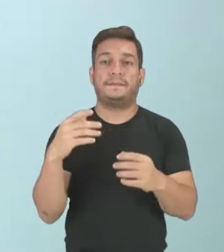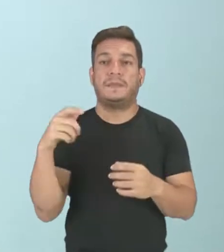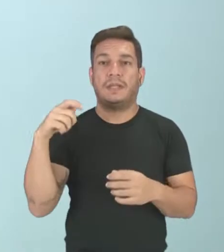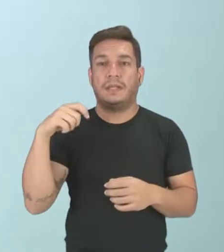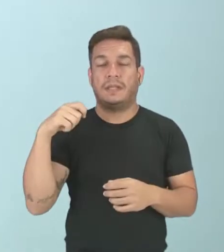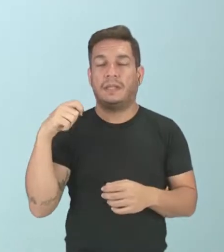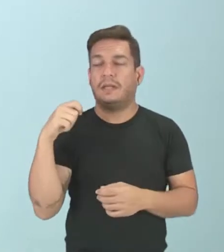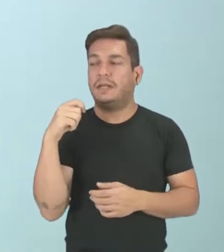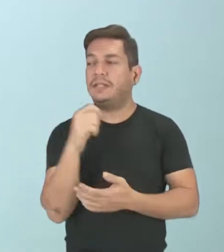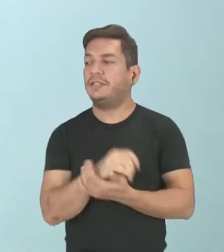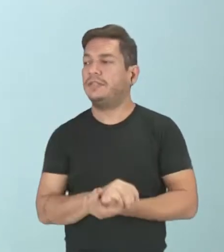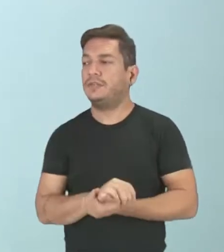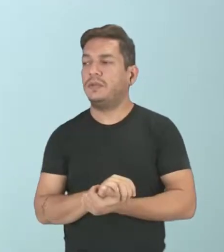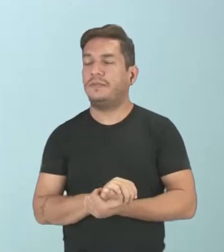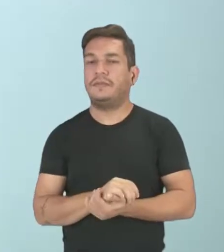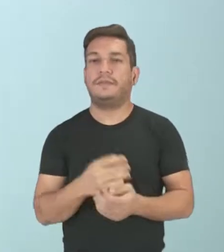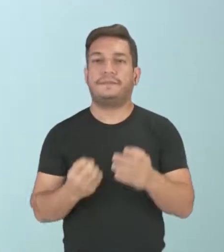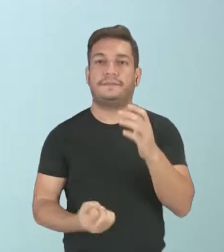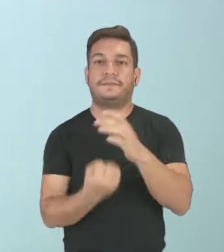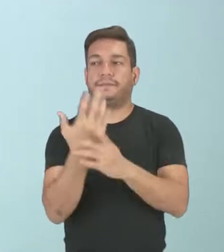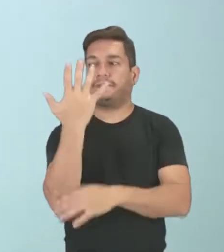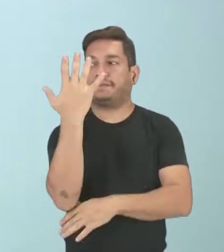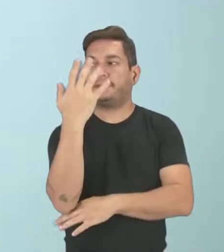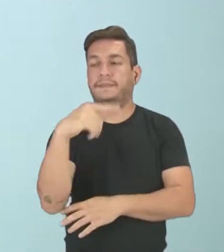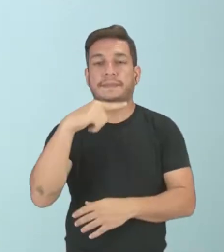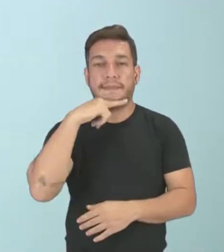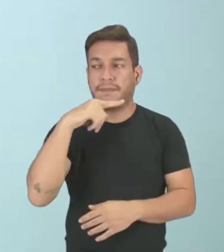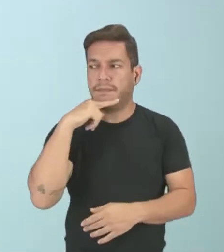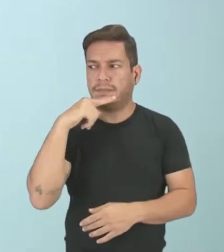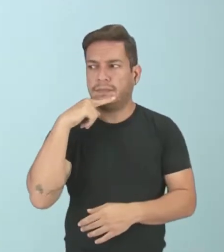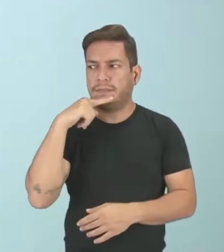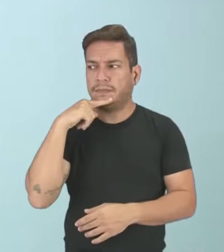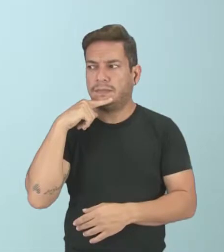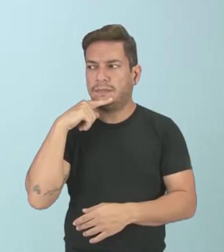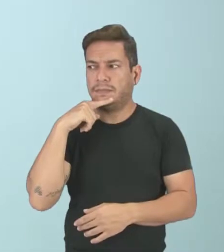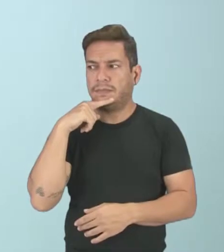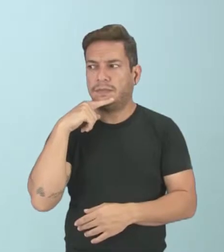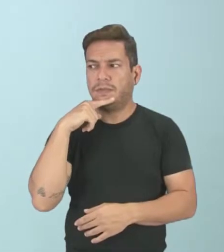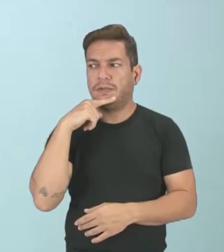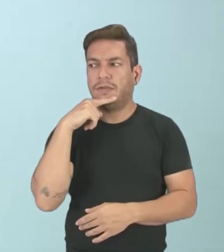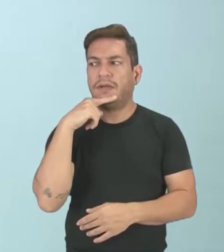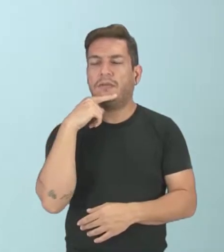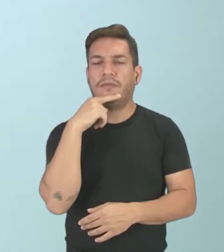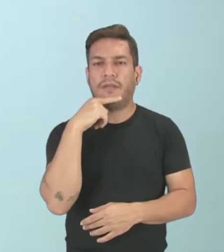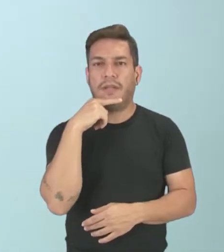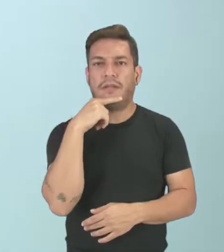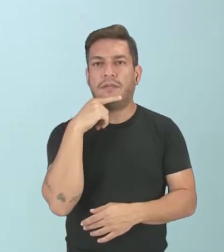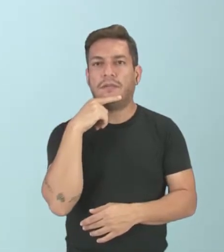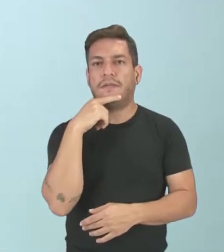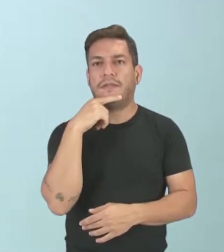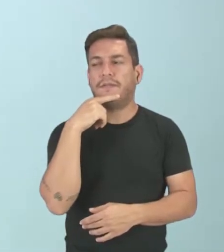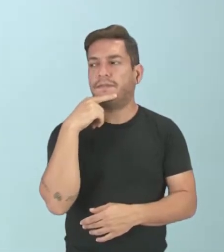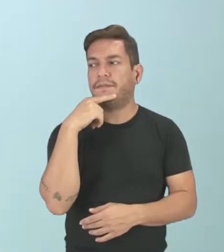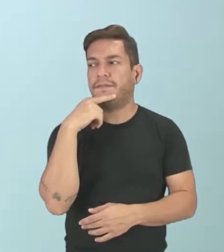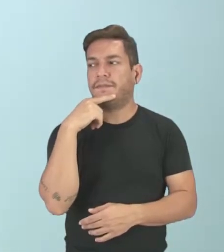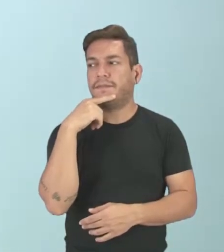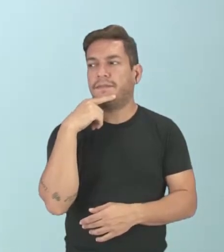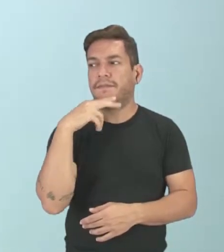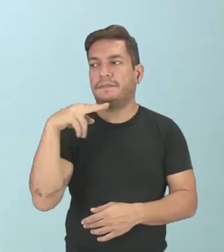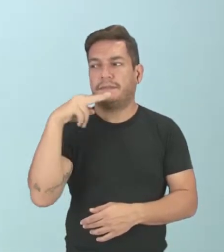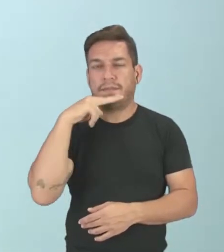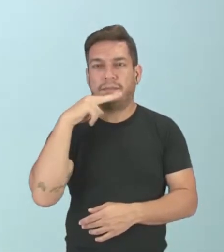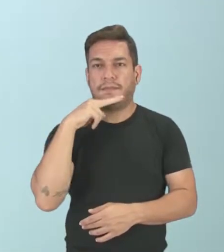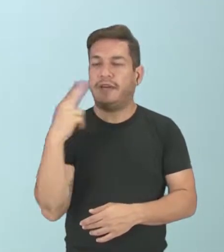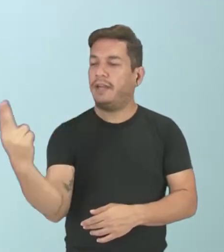cana-de-açúcar para fabricação do açúcar com o intuito mesmo de exportação, não quer dizer que